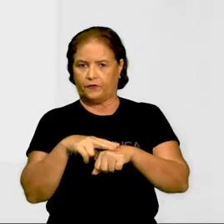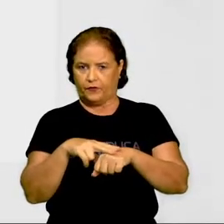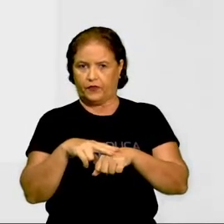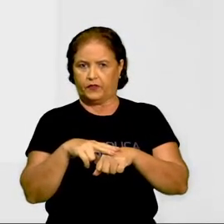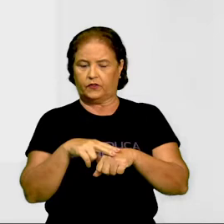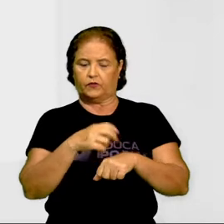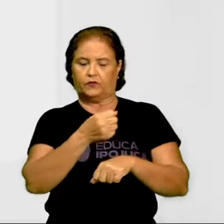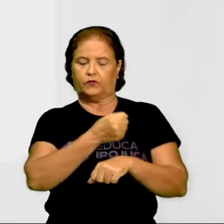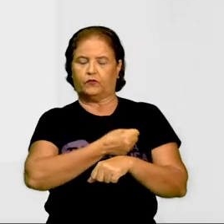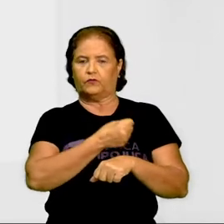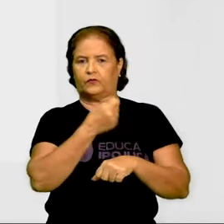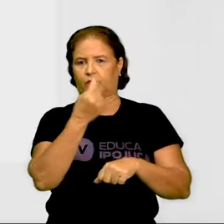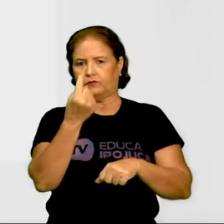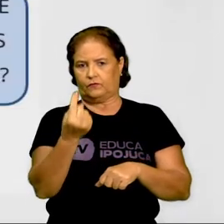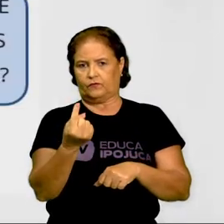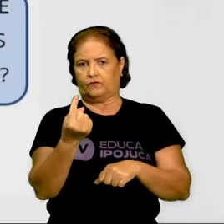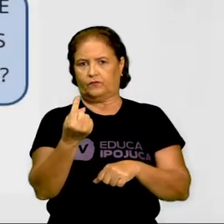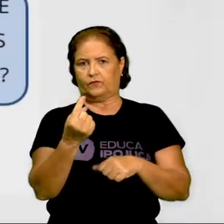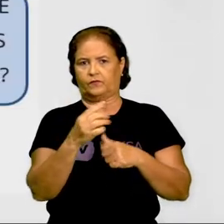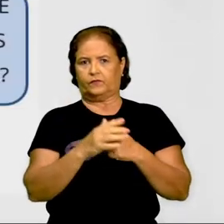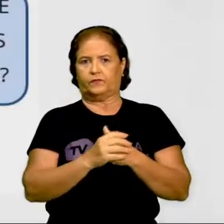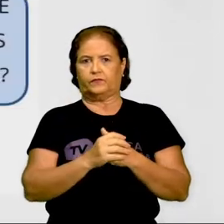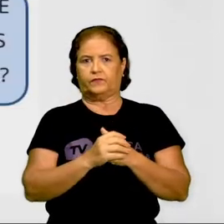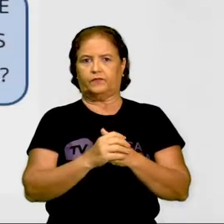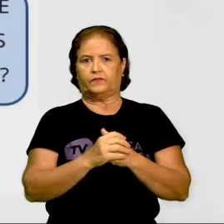número 1.